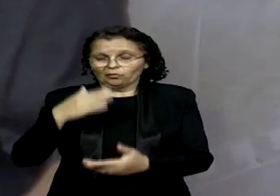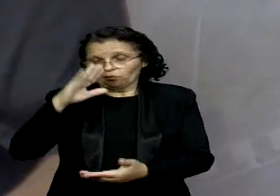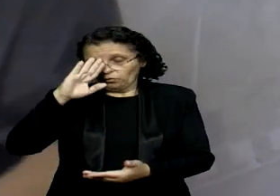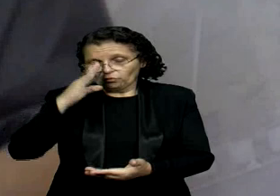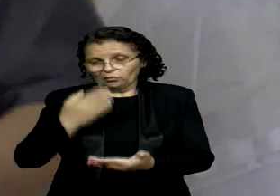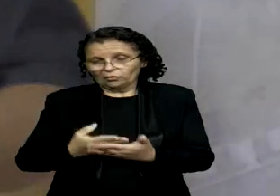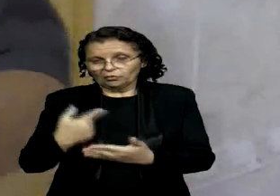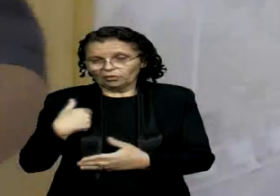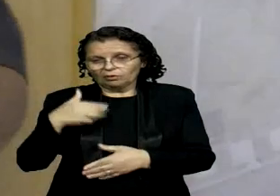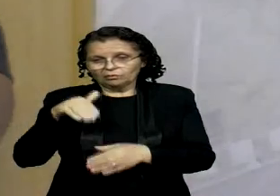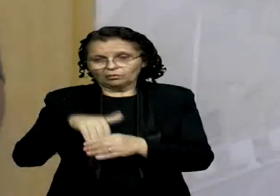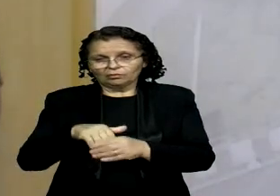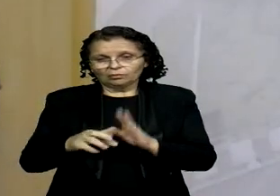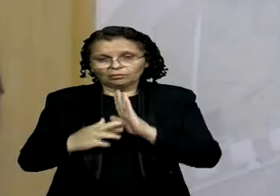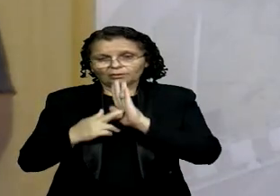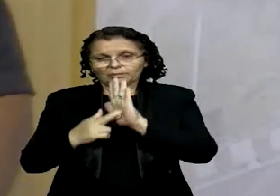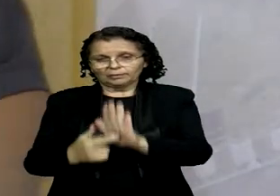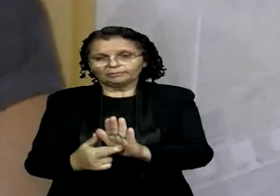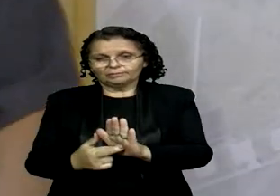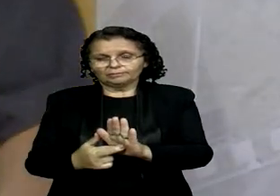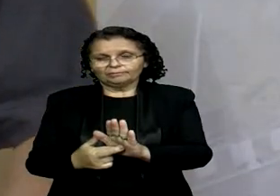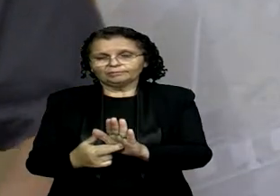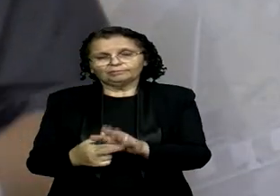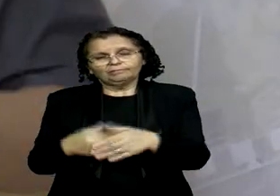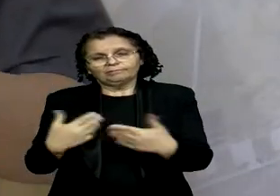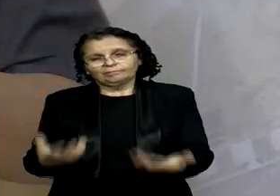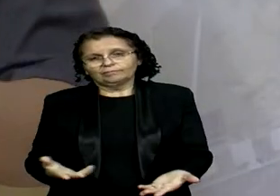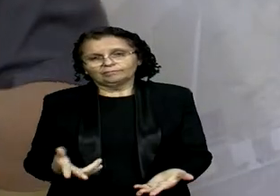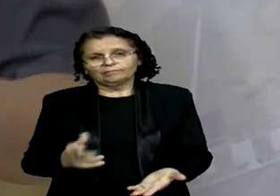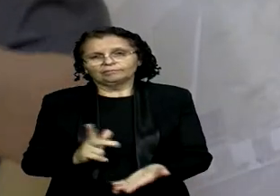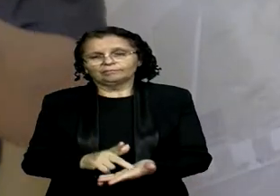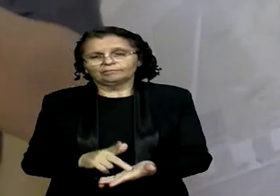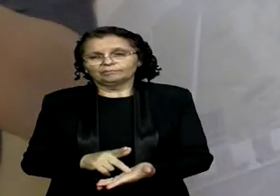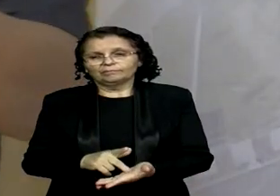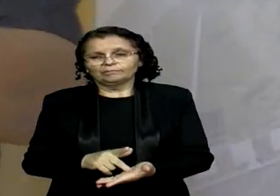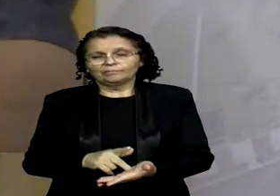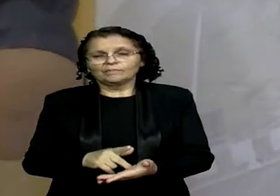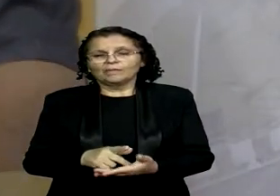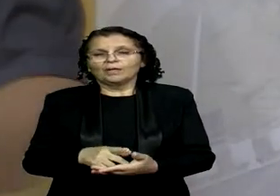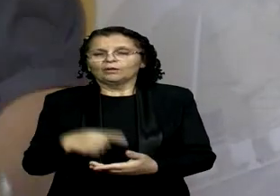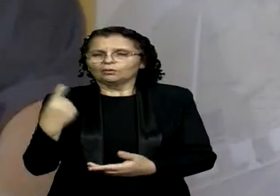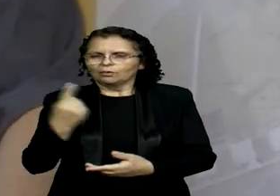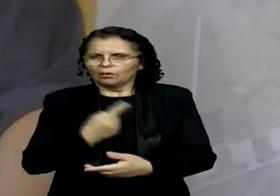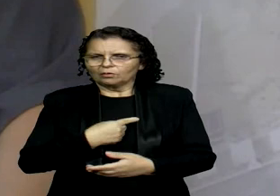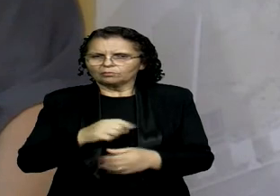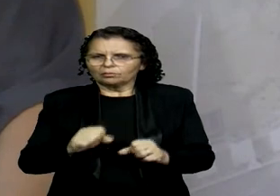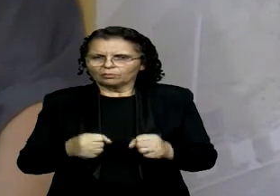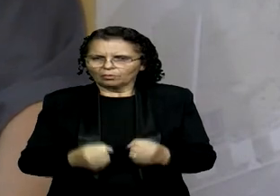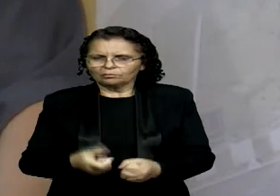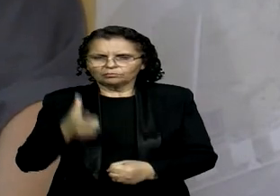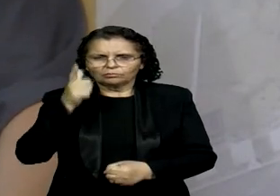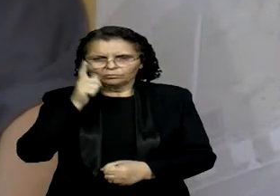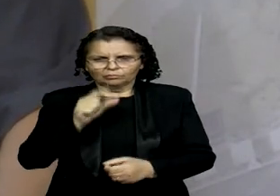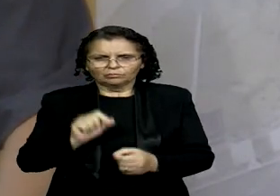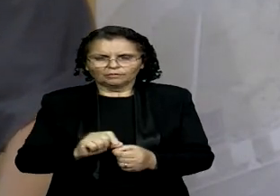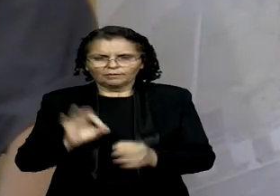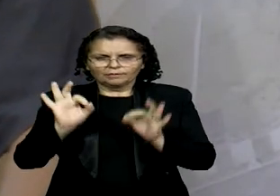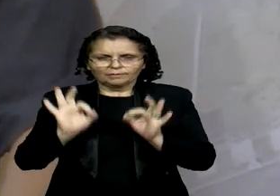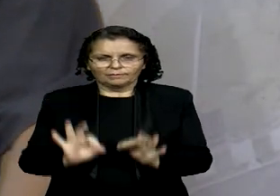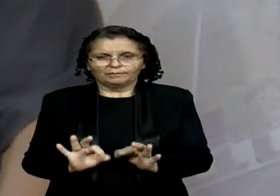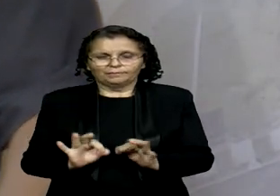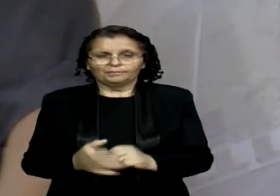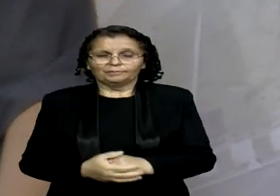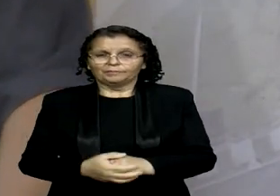gente, para que a gente representasse eles de acordo. Não é, vereador de lei? Para que a gente possa fazer o certo. Então, o que é que eu quero